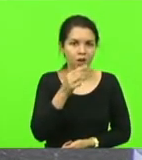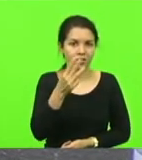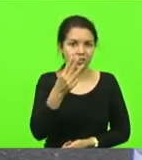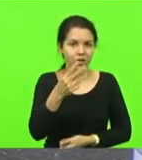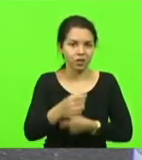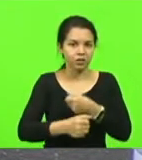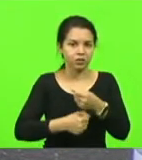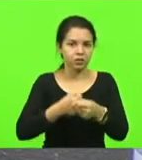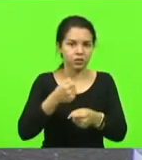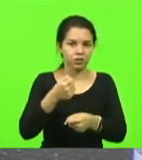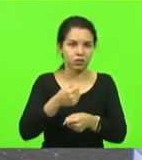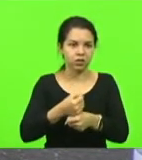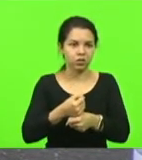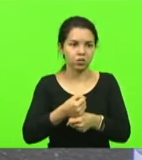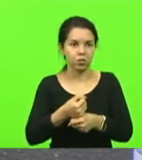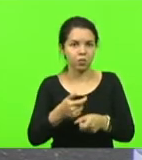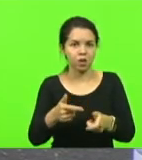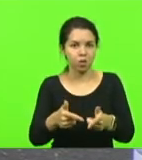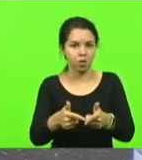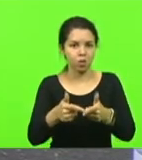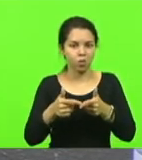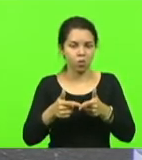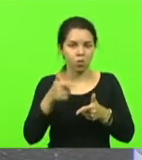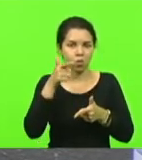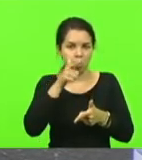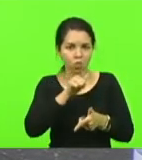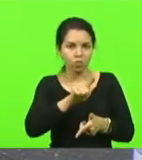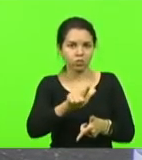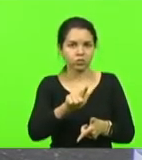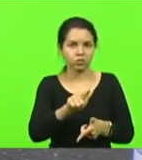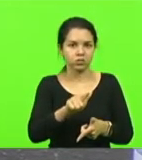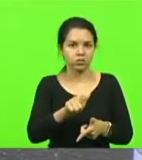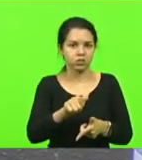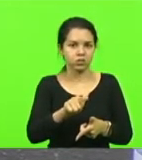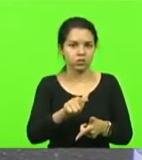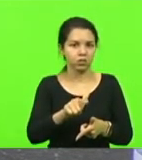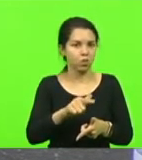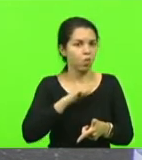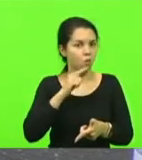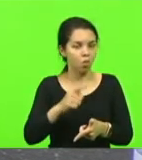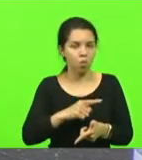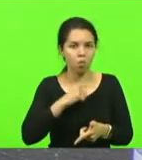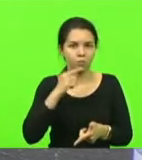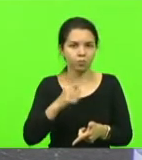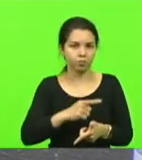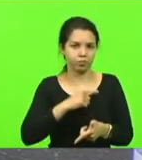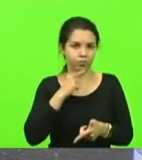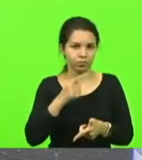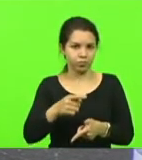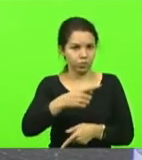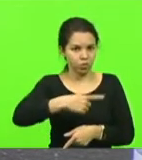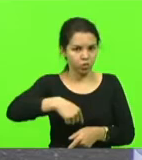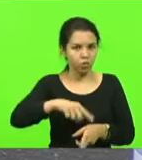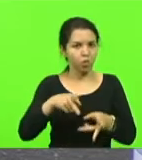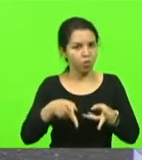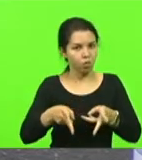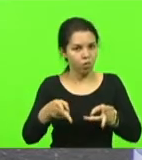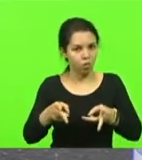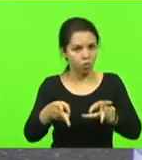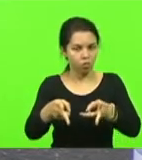3 anos para a concessão, não tem como nós continuarmos